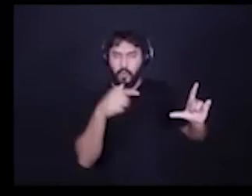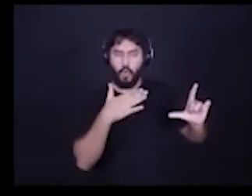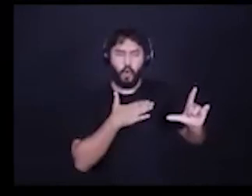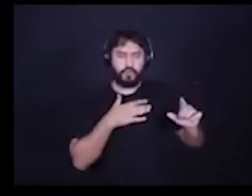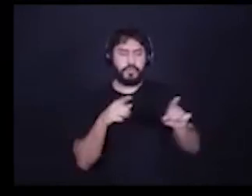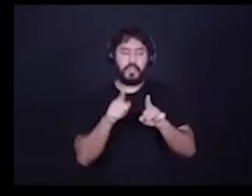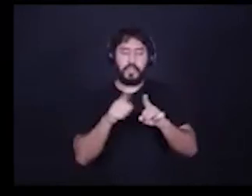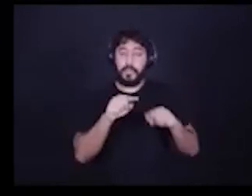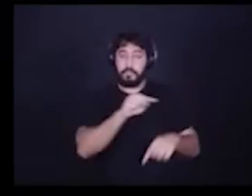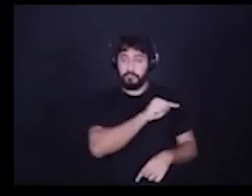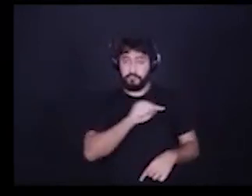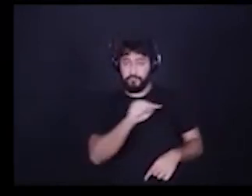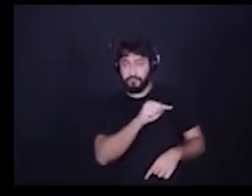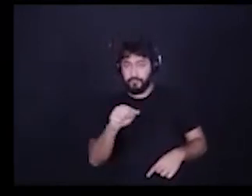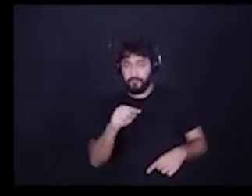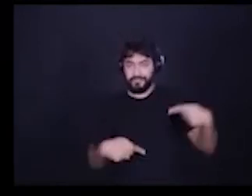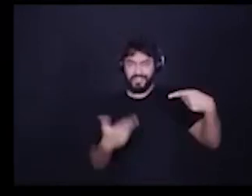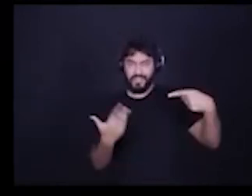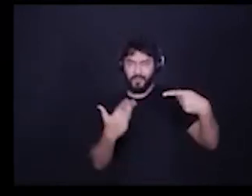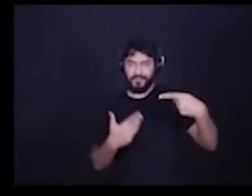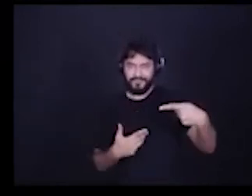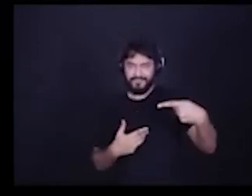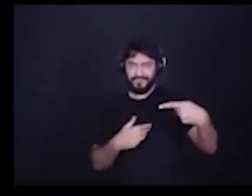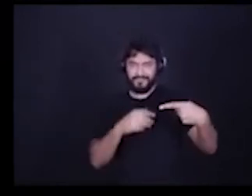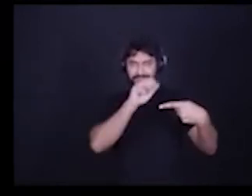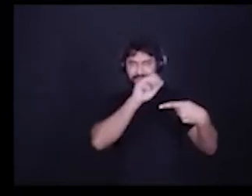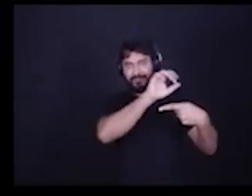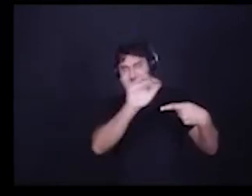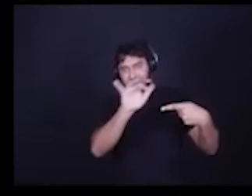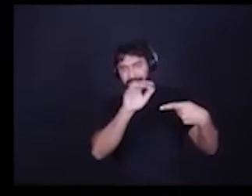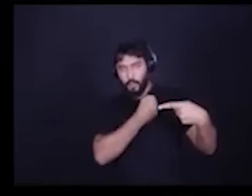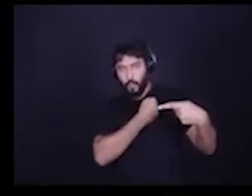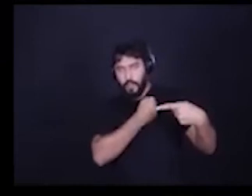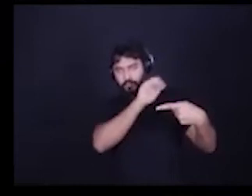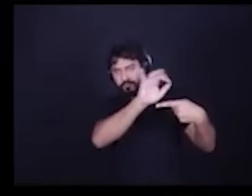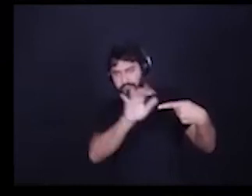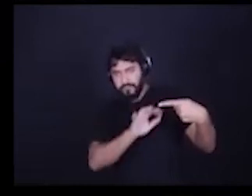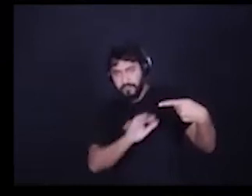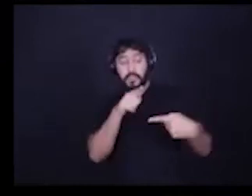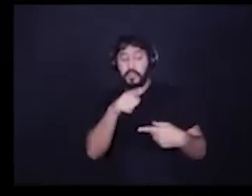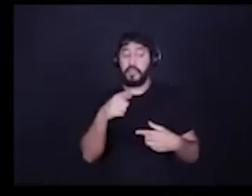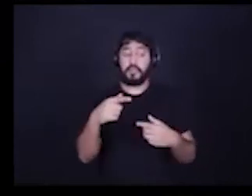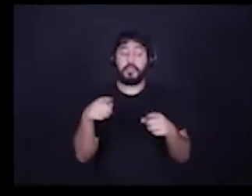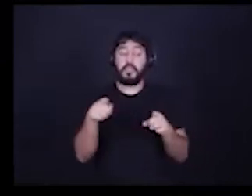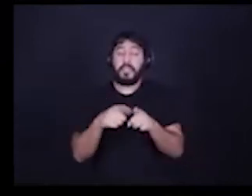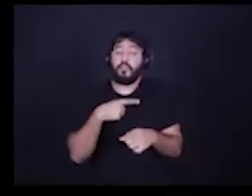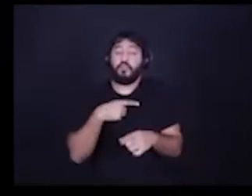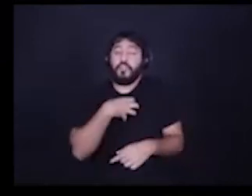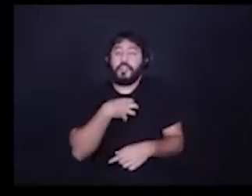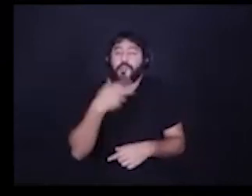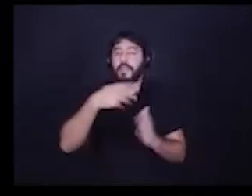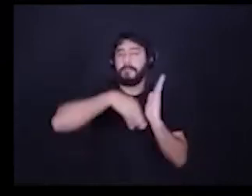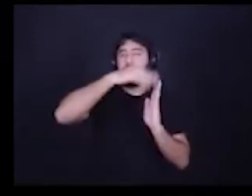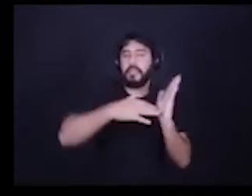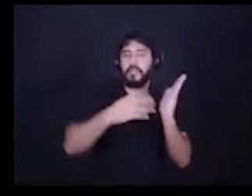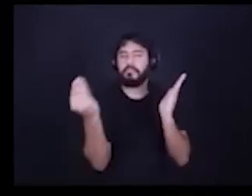muito recorrente, em cima dessa imagem, que era uma fotografia de uma performance dele pintando, então tinha muita coisa do gesto dele e tal,